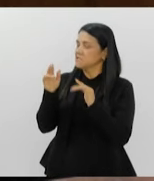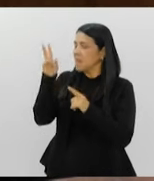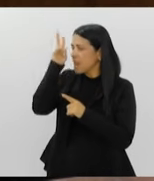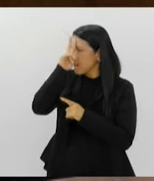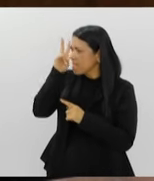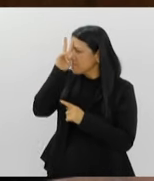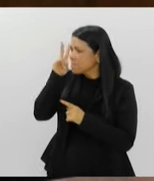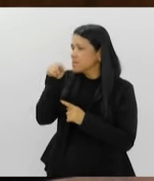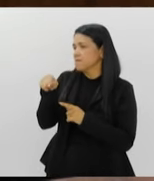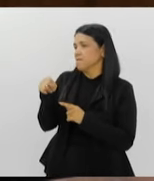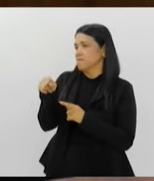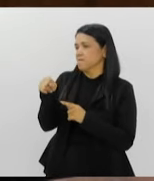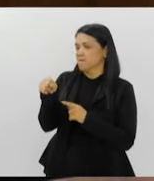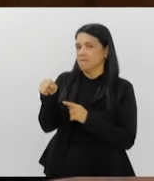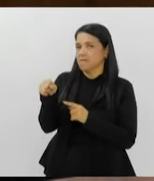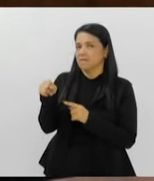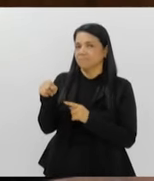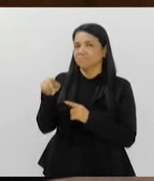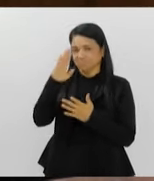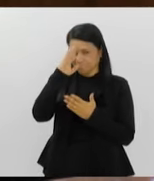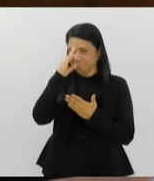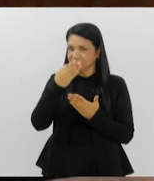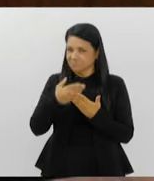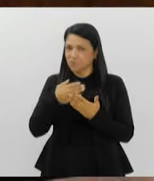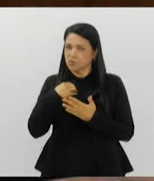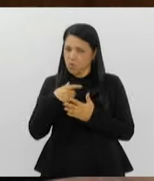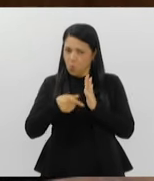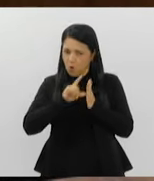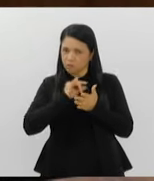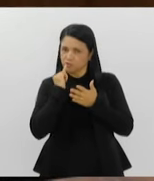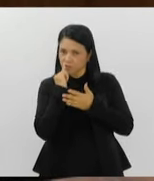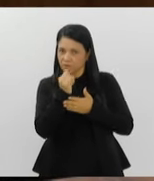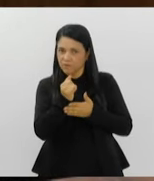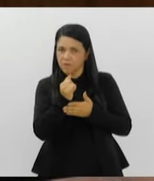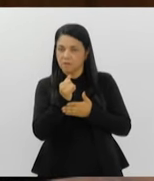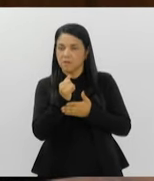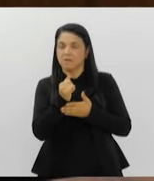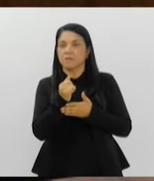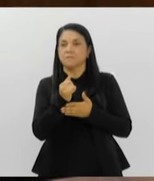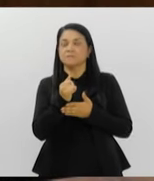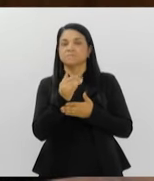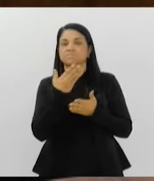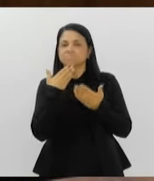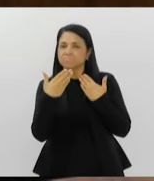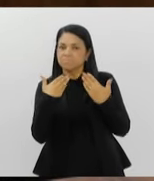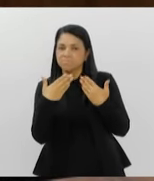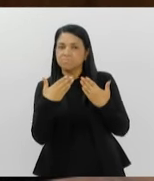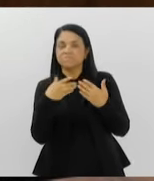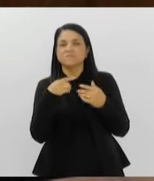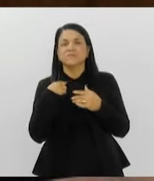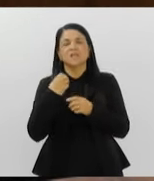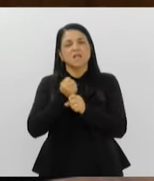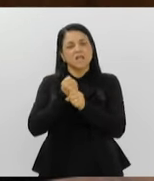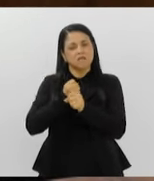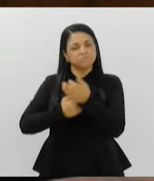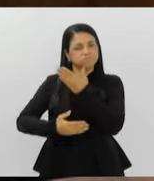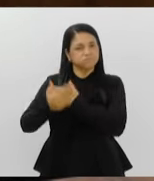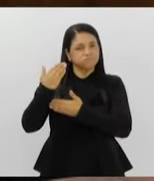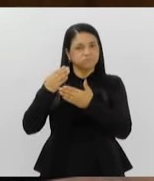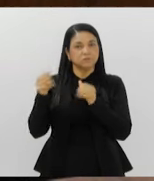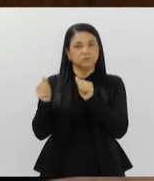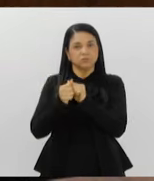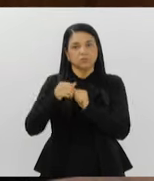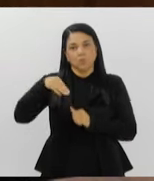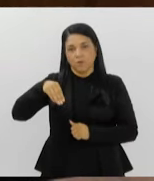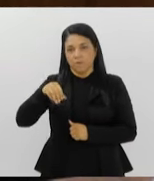lembrar, creio que já comentei com Vossa Excelência, há muitos anos atrás, junto com o